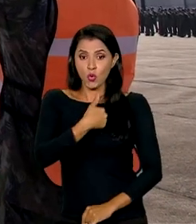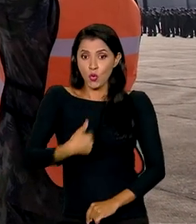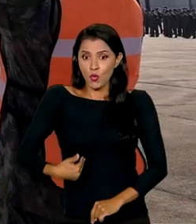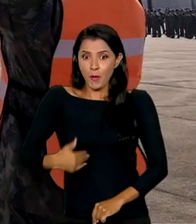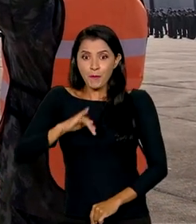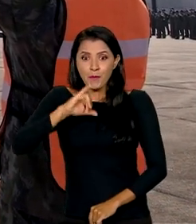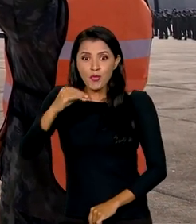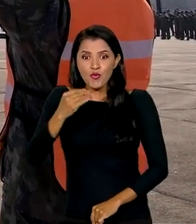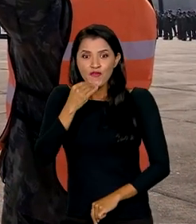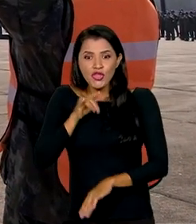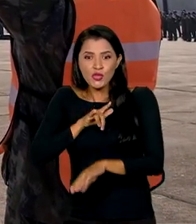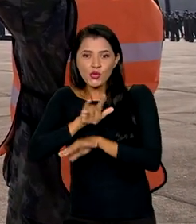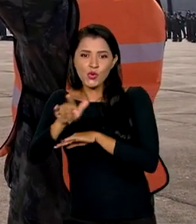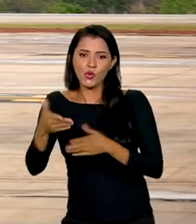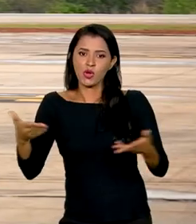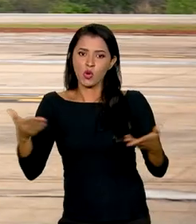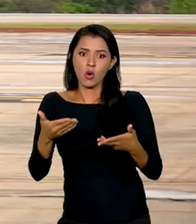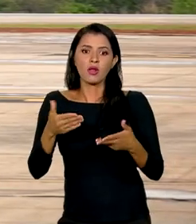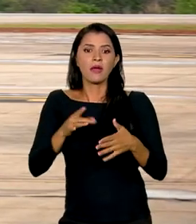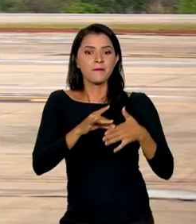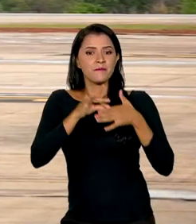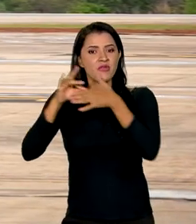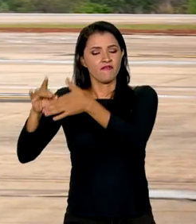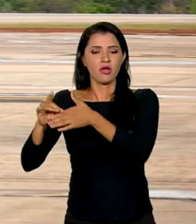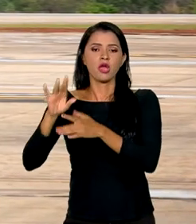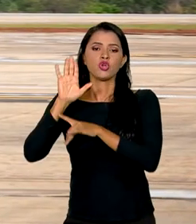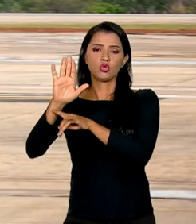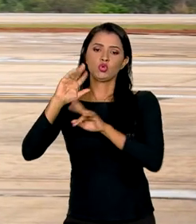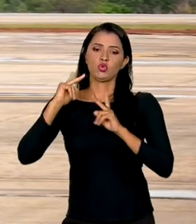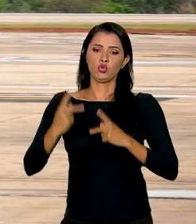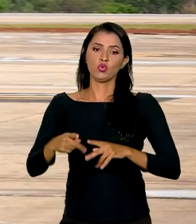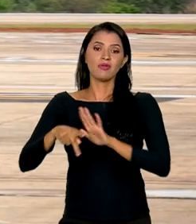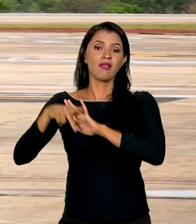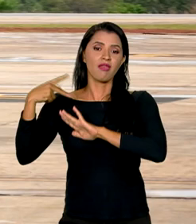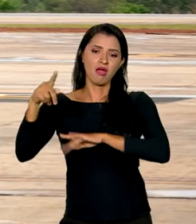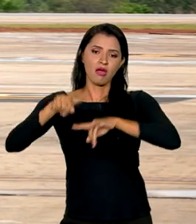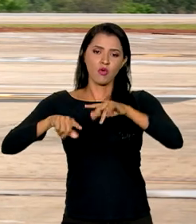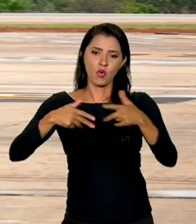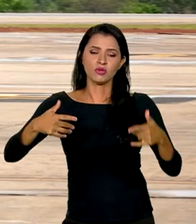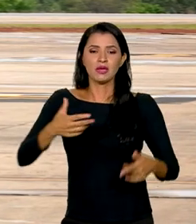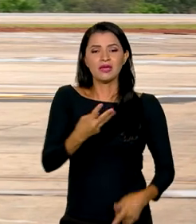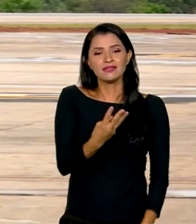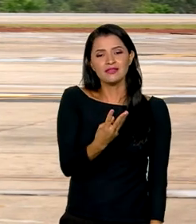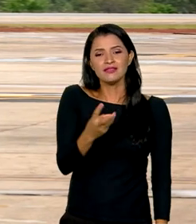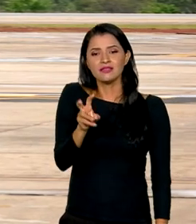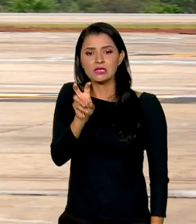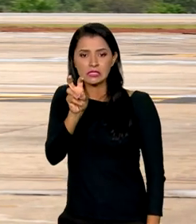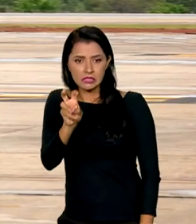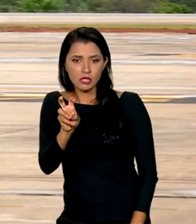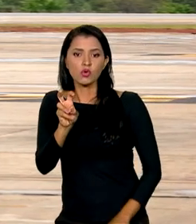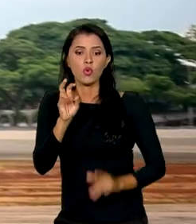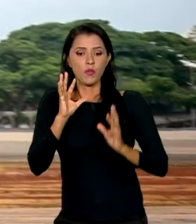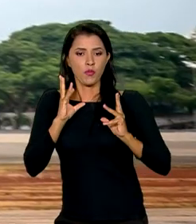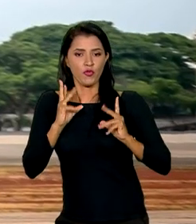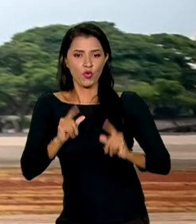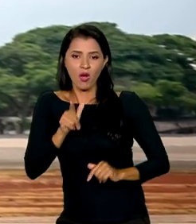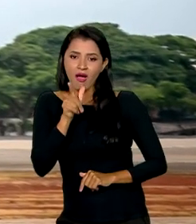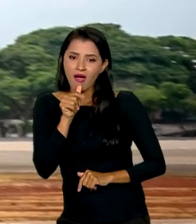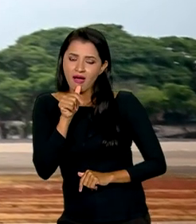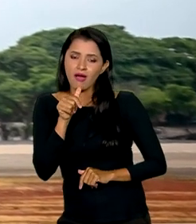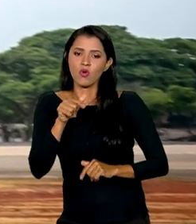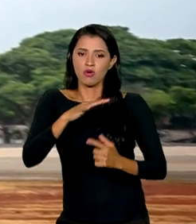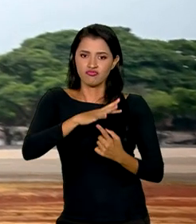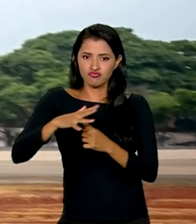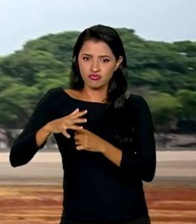esse voo agora para enviar ajuda humanitária à região. São 35 purificadores de água e